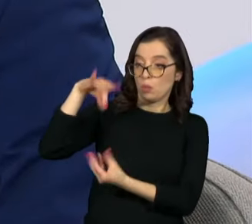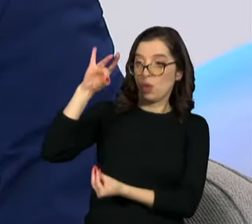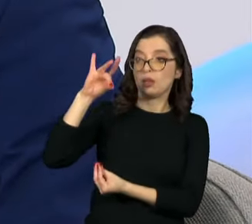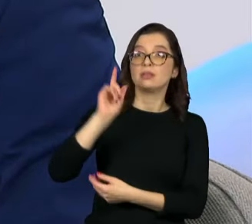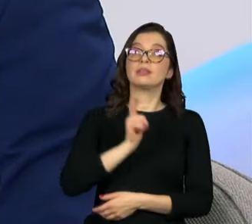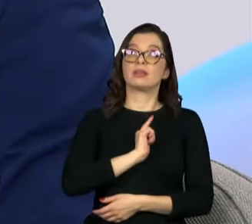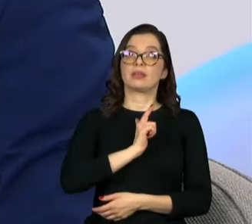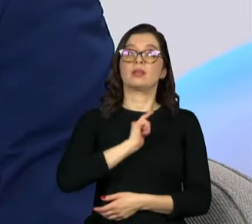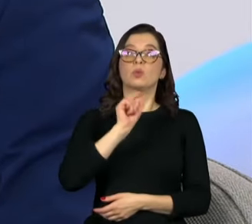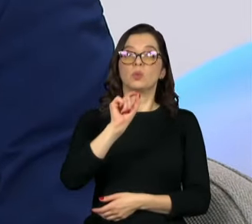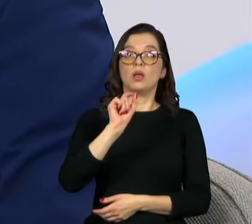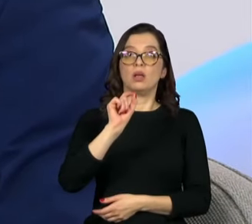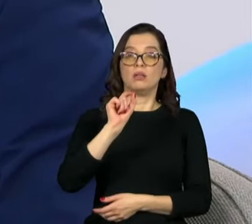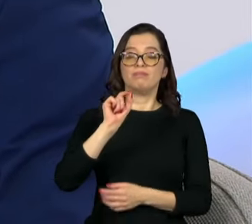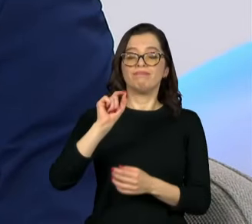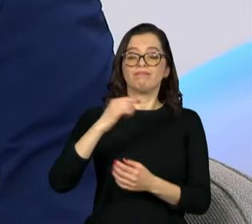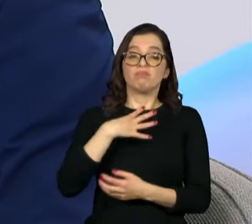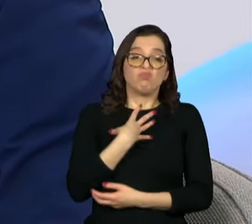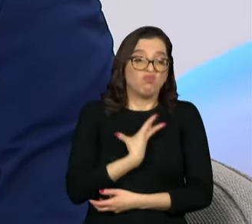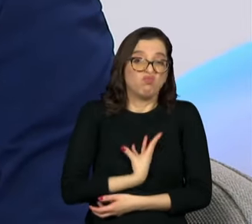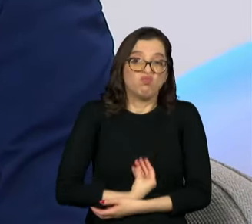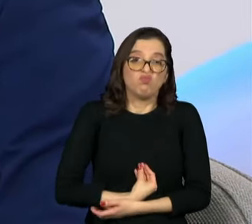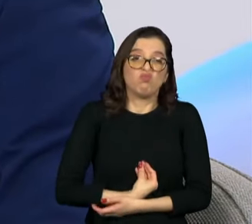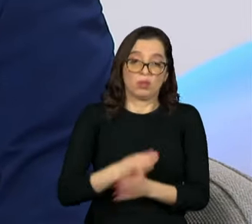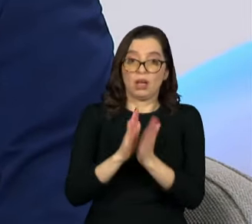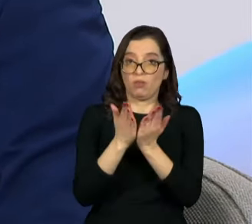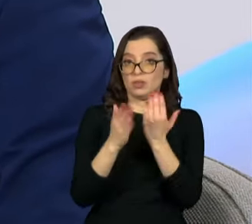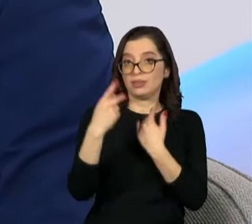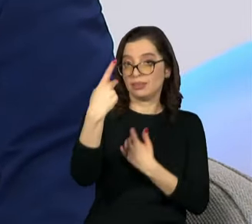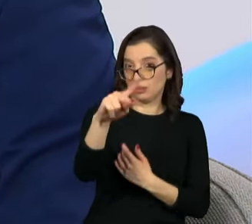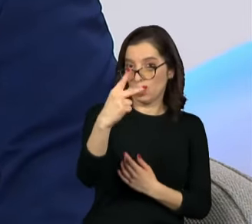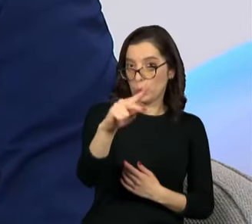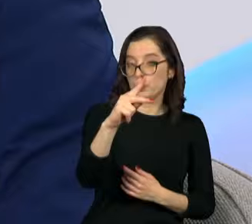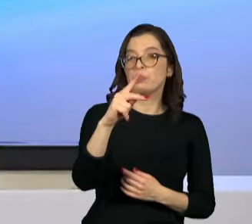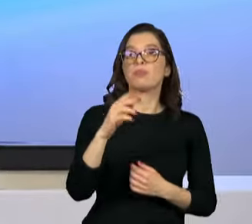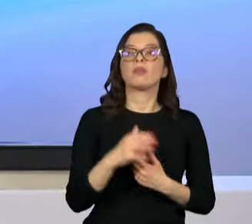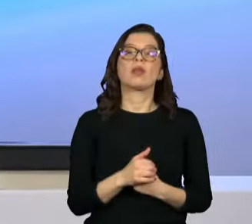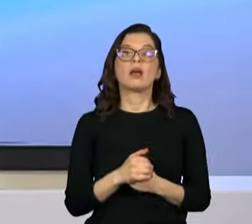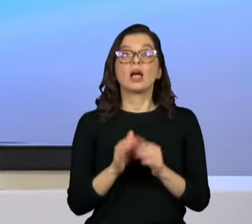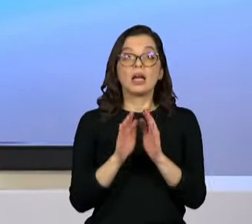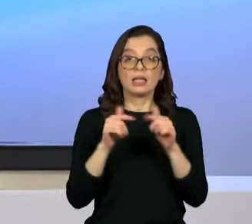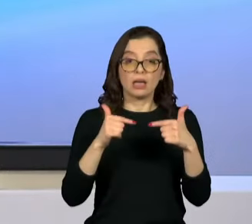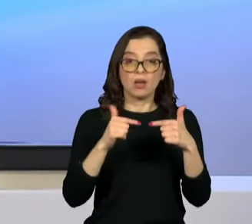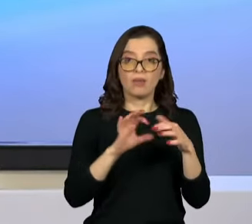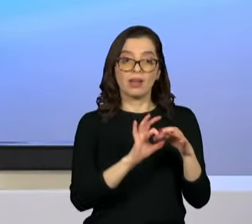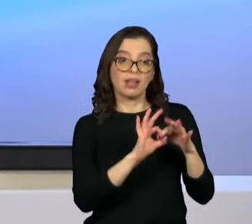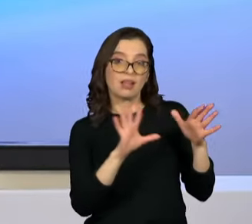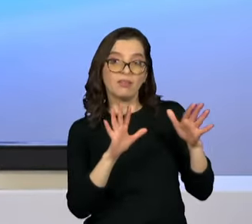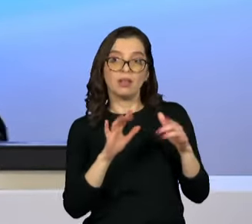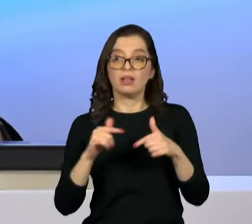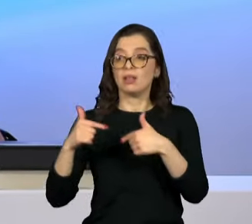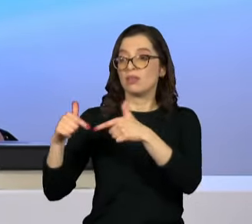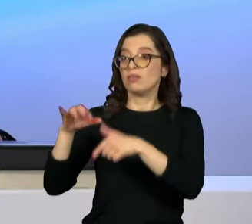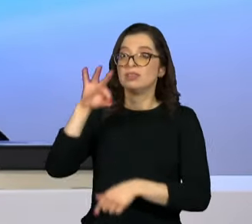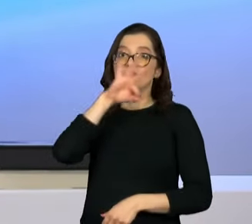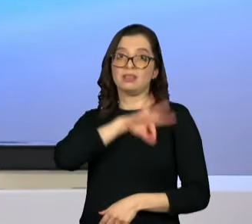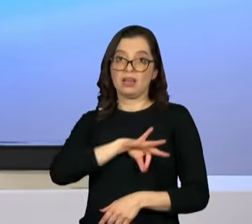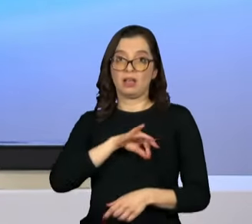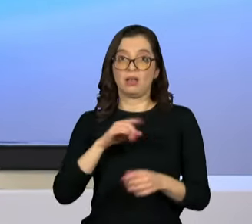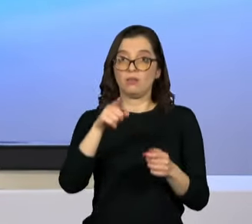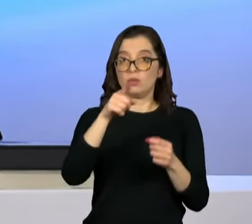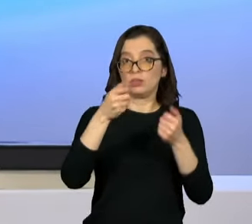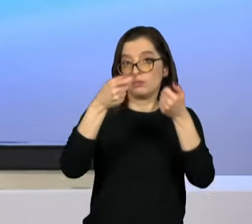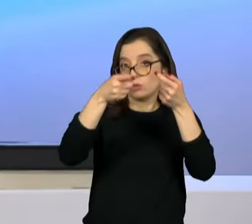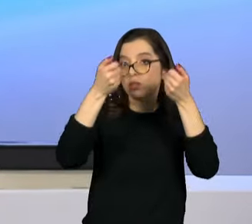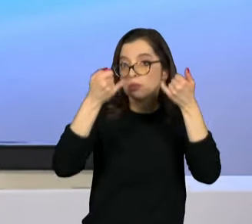uma tradição filosófica sobre trabalho livre e trabalho assalariado. E menciona, né, que ao longo da história a